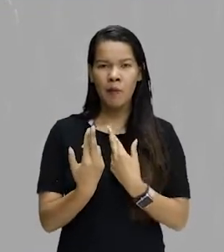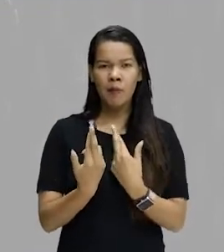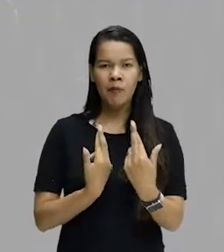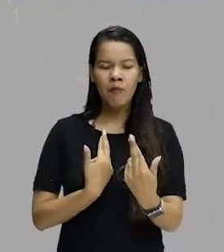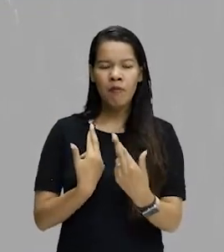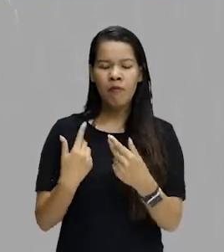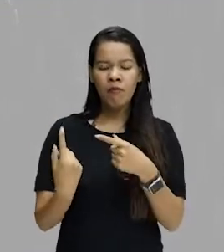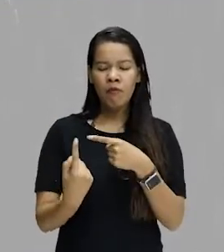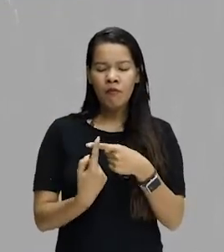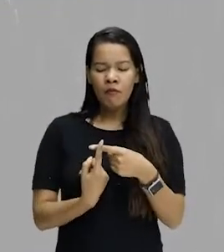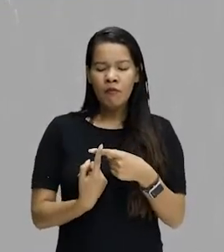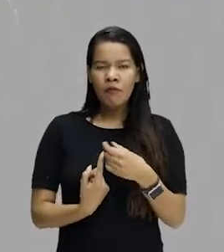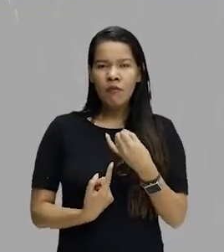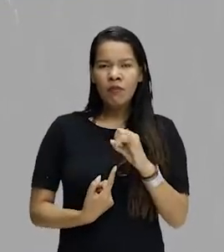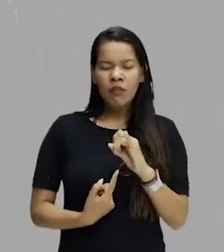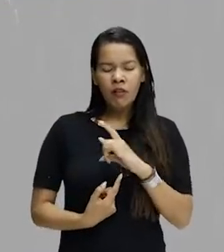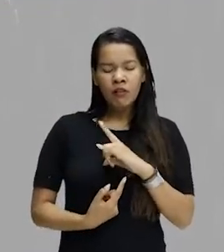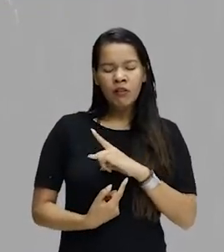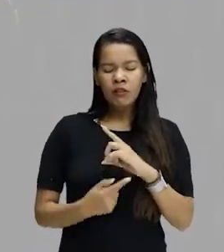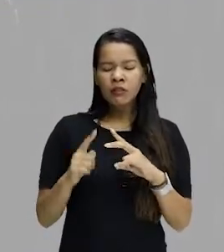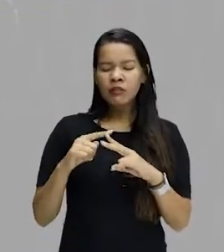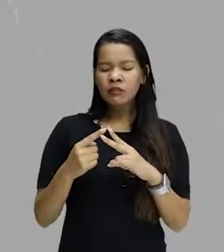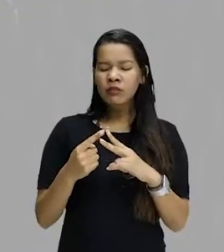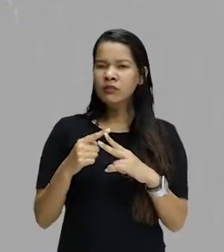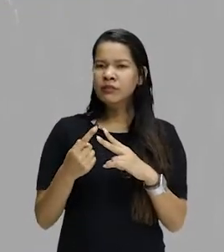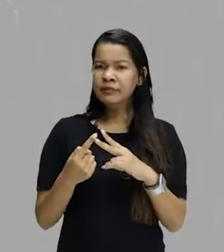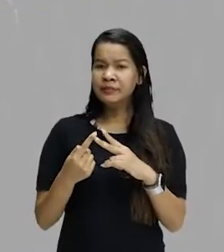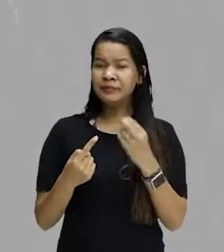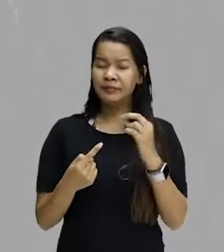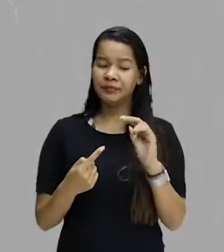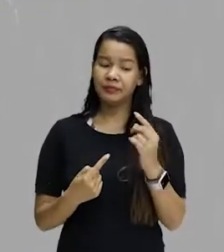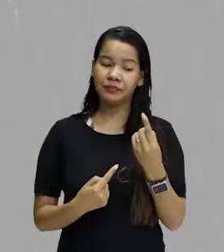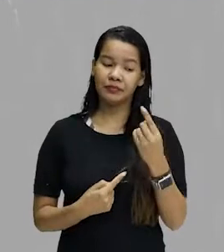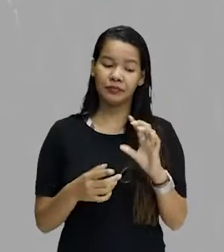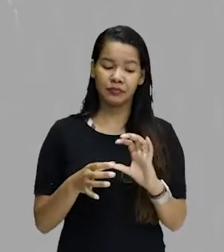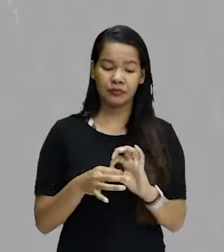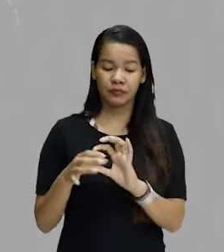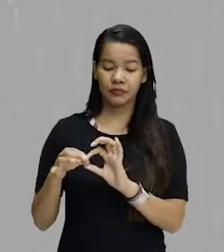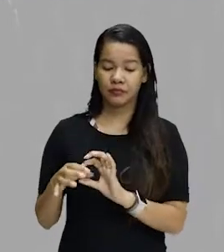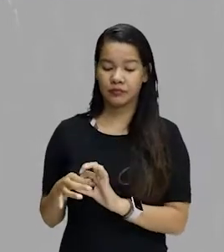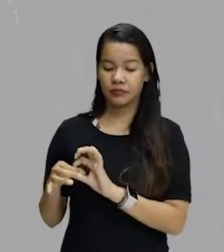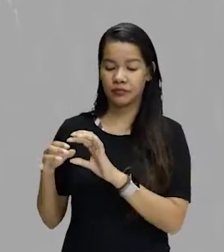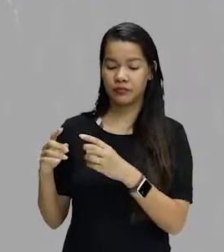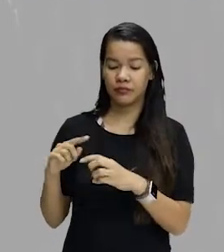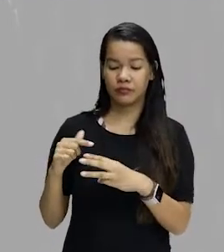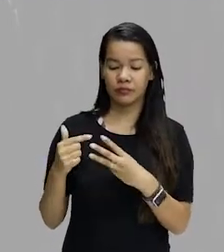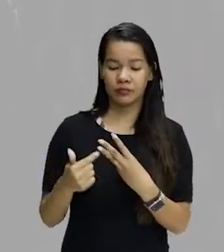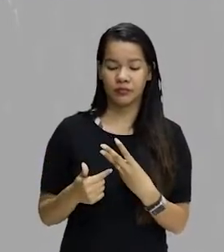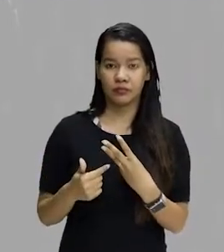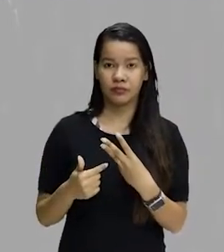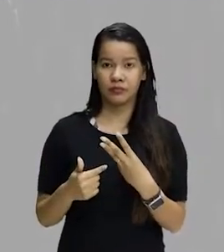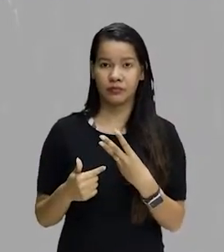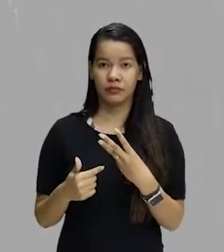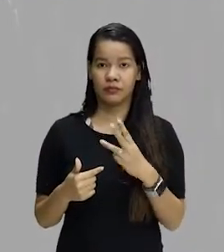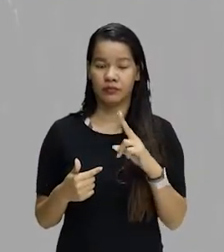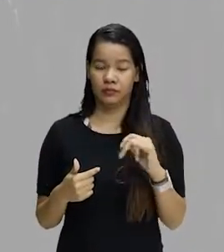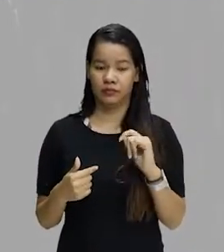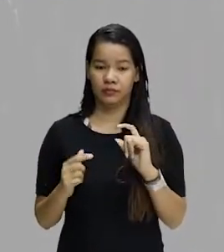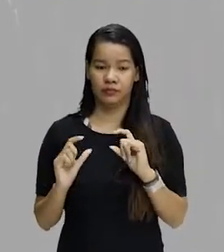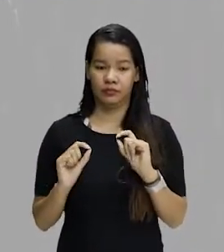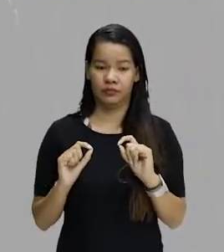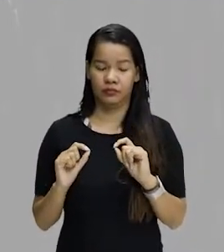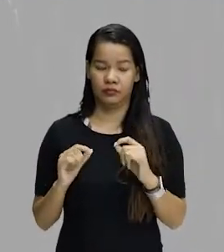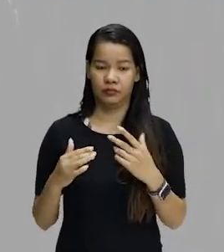adição. Se tivermos uma ligação tripla, se tivermos uma ligação tripla, a ligação tripla é